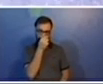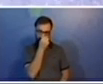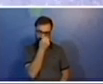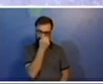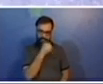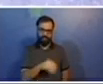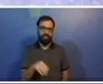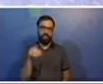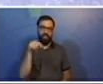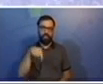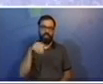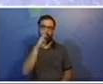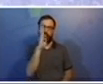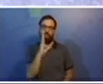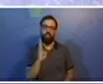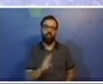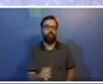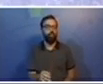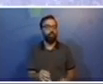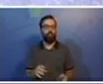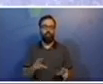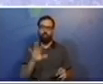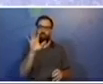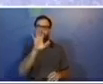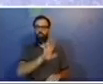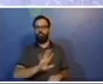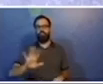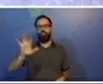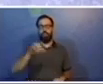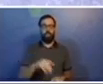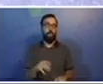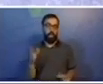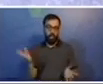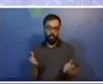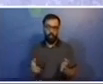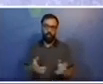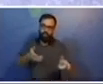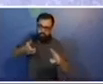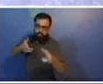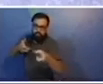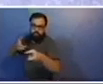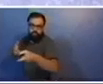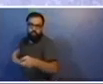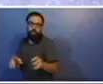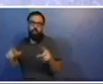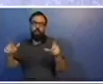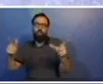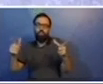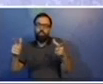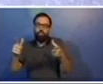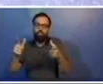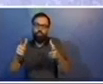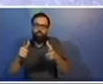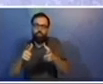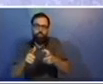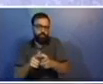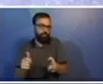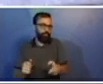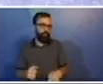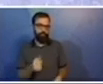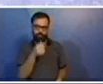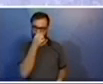disseminado no Brasil. Agora, como ele é muito caçado e com o aumento da área urbana, ele foi se retraindo em pequenas regiões,